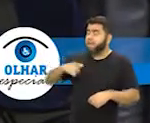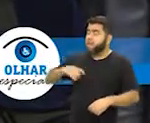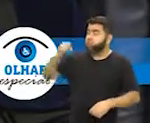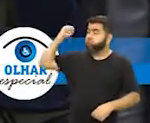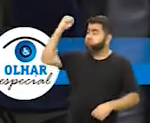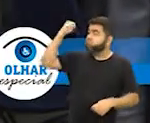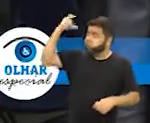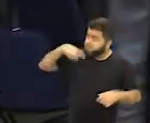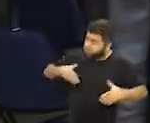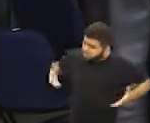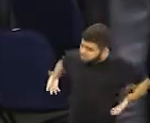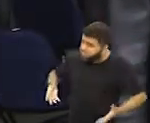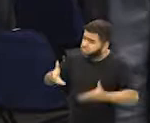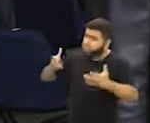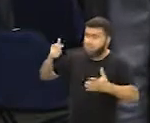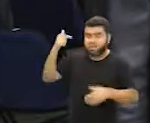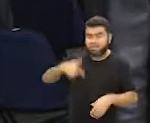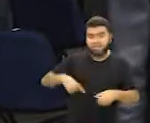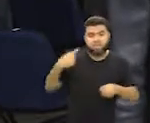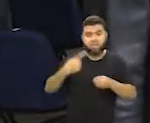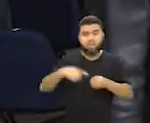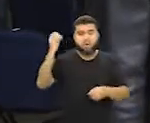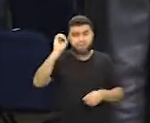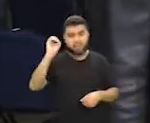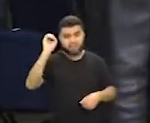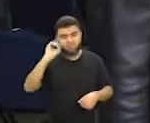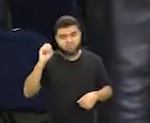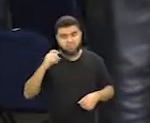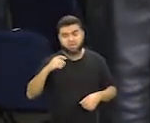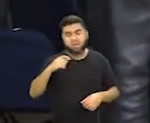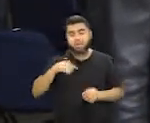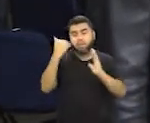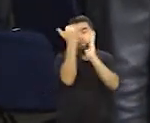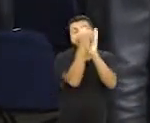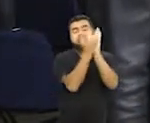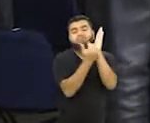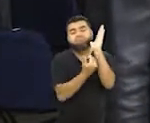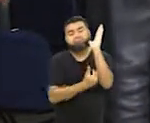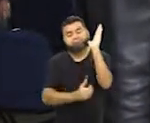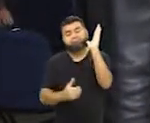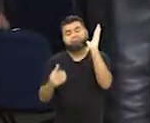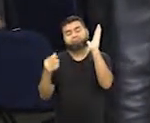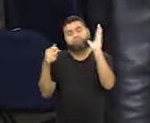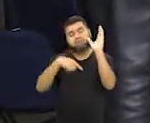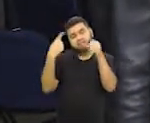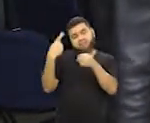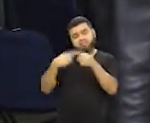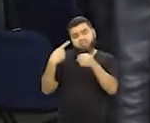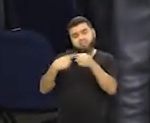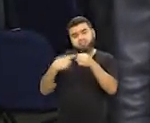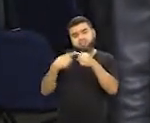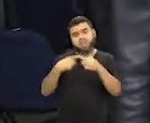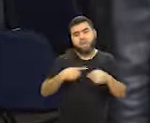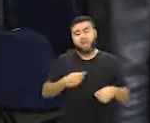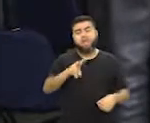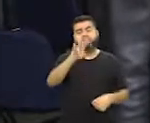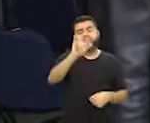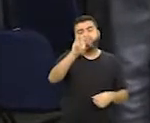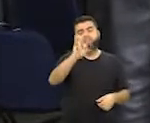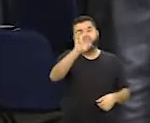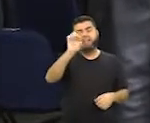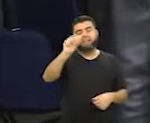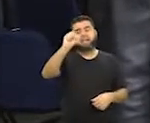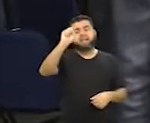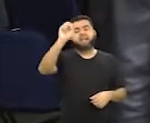essa revolução aqui na cidade de Osasco. Fiquei muito feliz de conhecer o plano municipal que está sendo desenvolvido